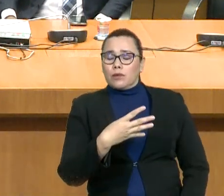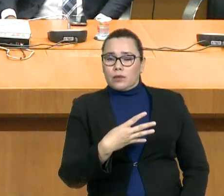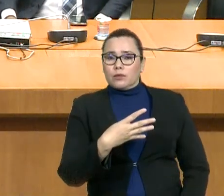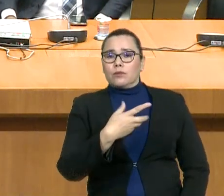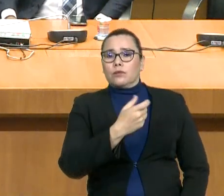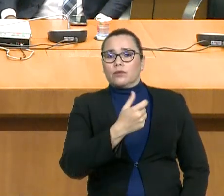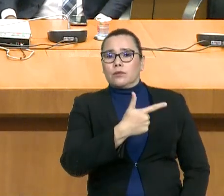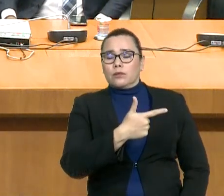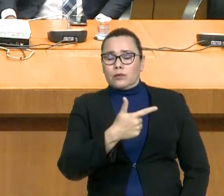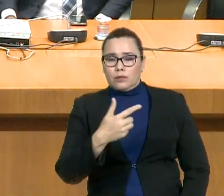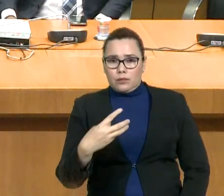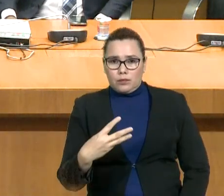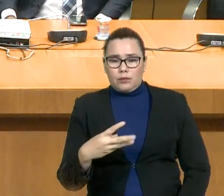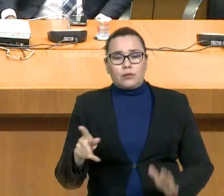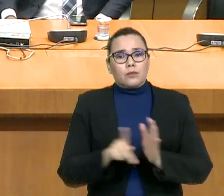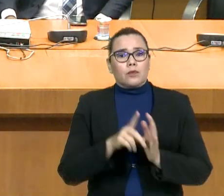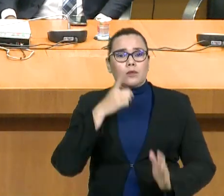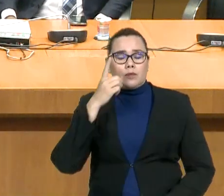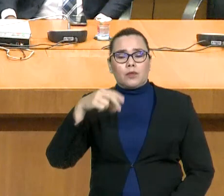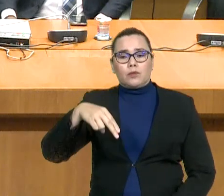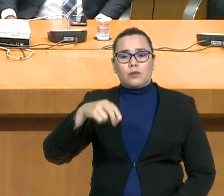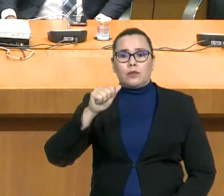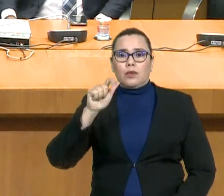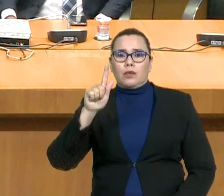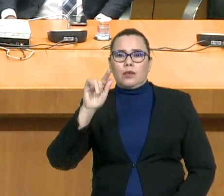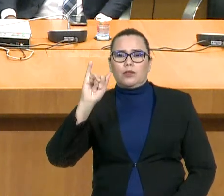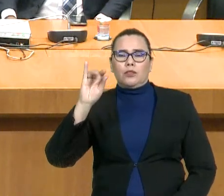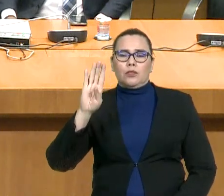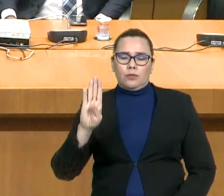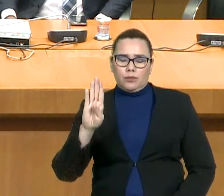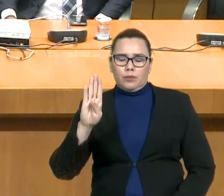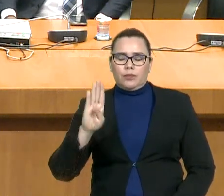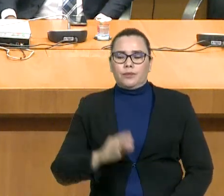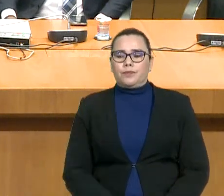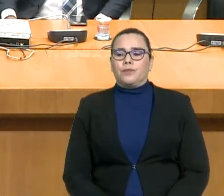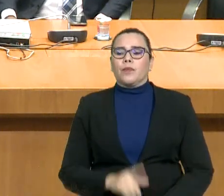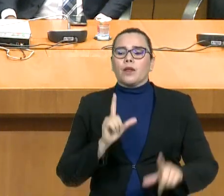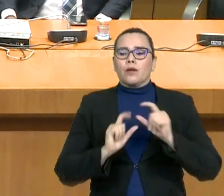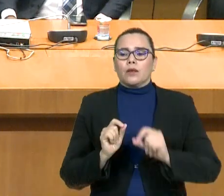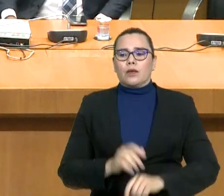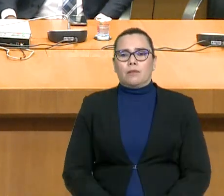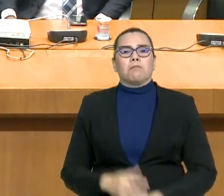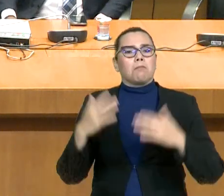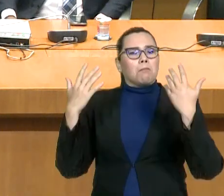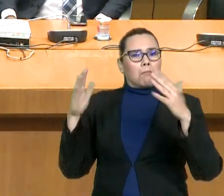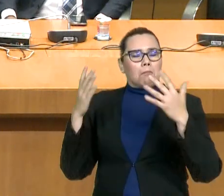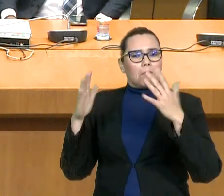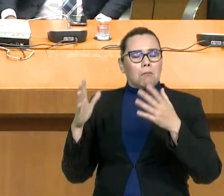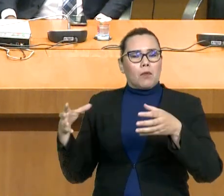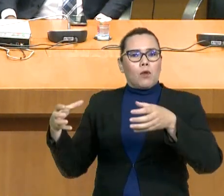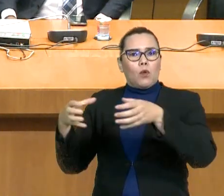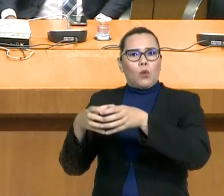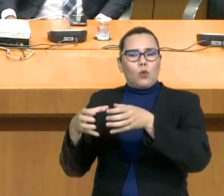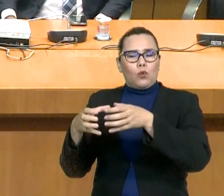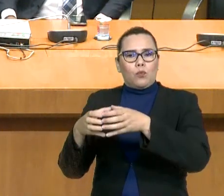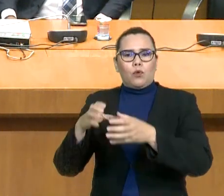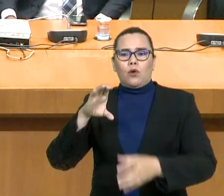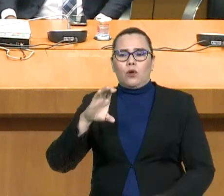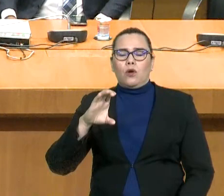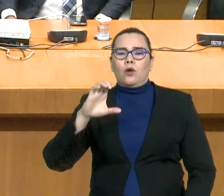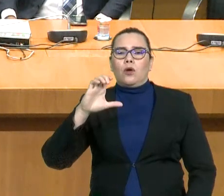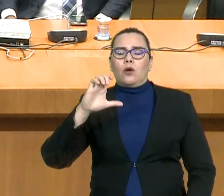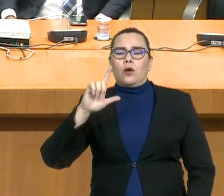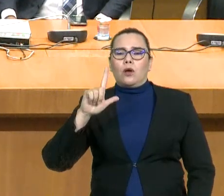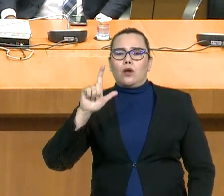Najib, que solicita seja enviada mensagem de congratulação ao presidente do Grupo Claudino, senhor João Claudino